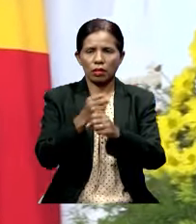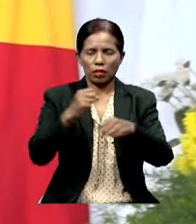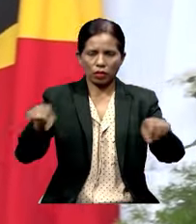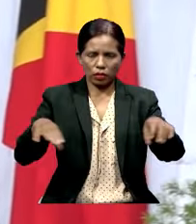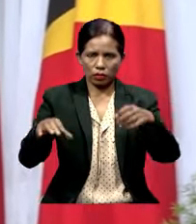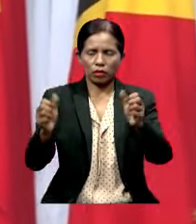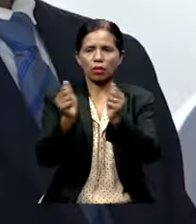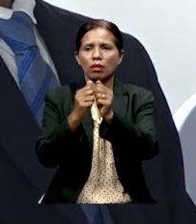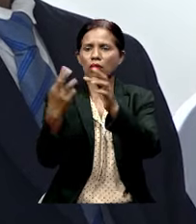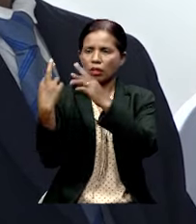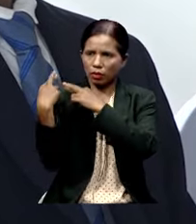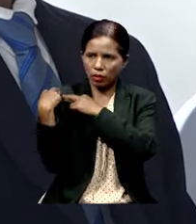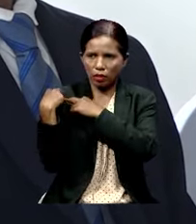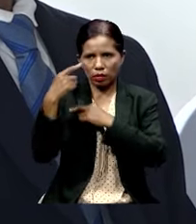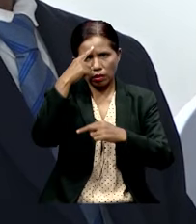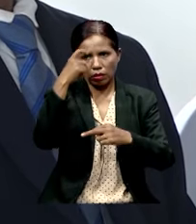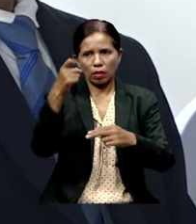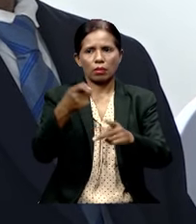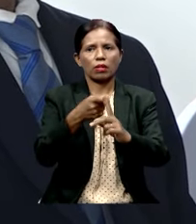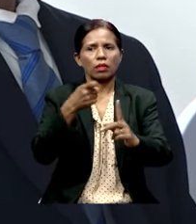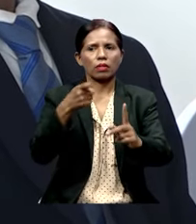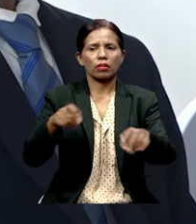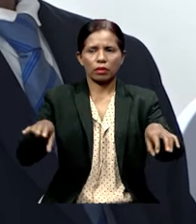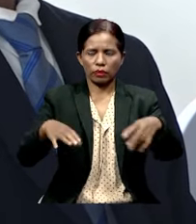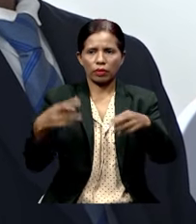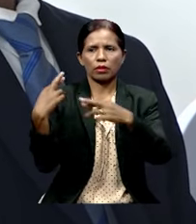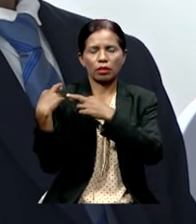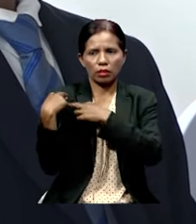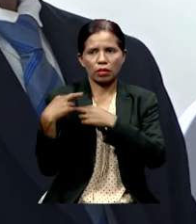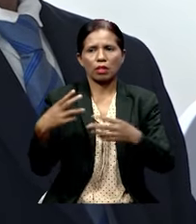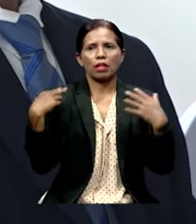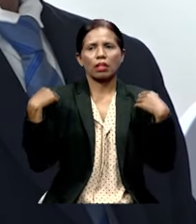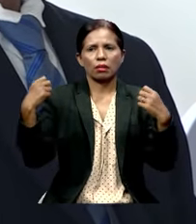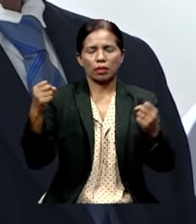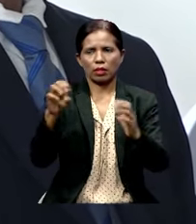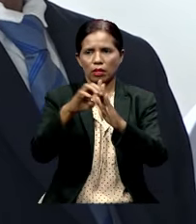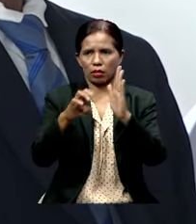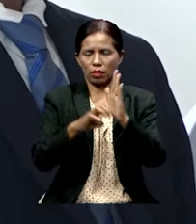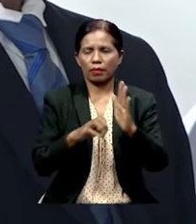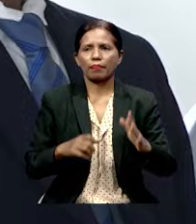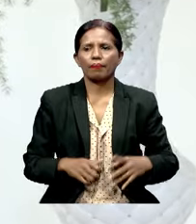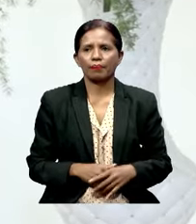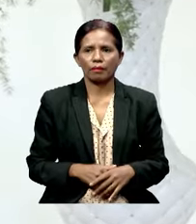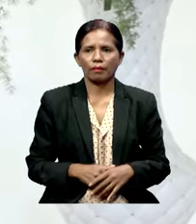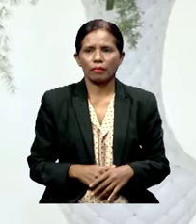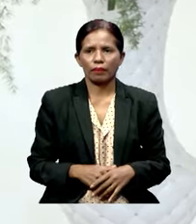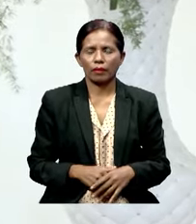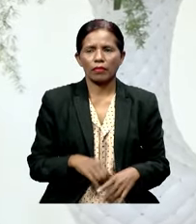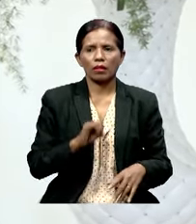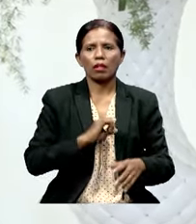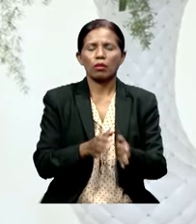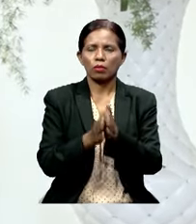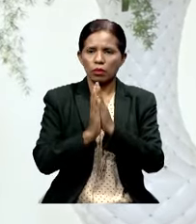com responsabilidade, tem a missão russo CNARNE RASIC, Macacbic Estado. Vai levar a camisinha de mim,